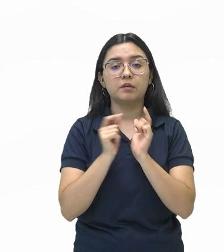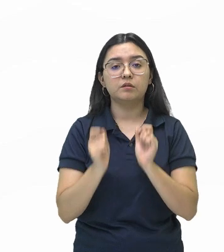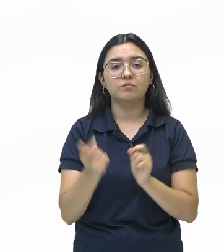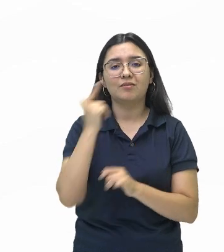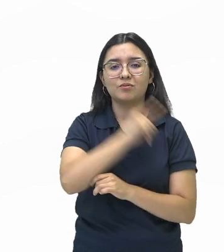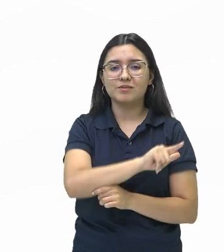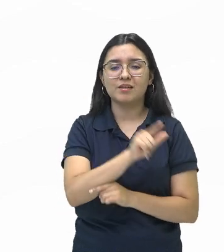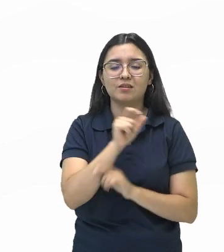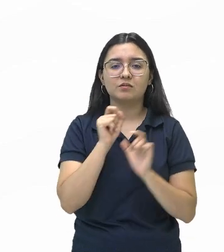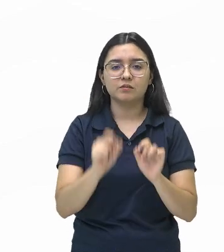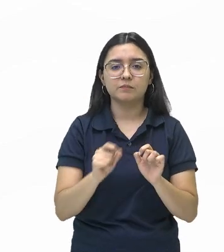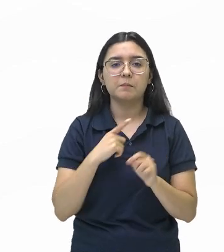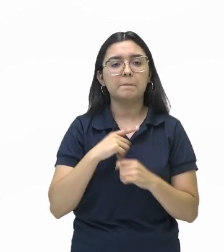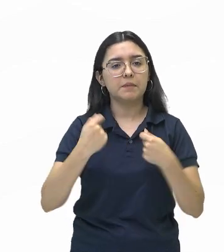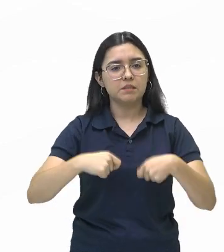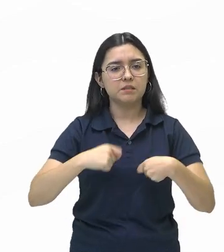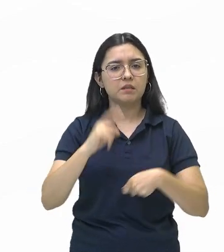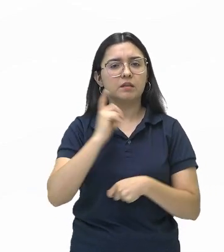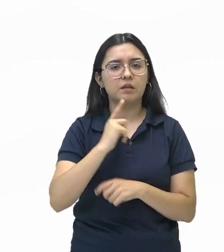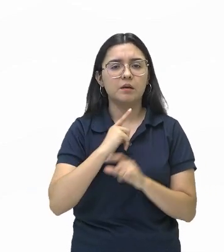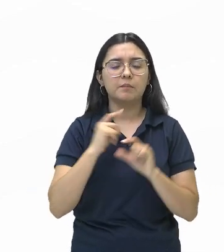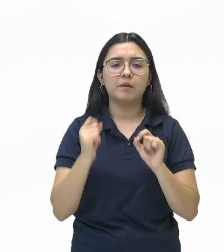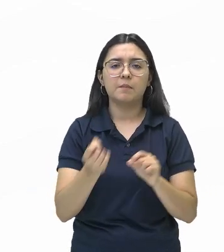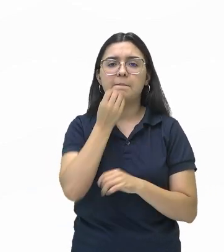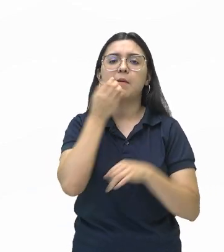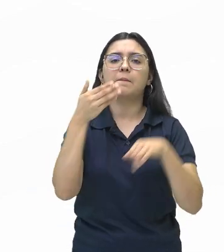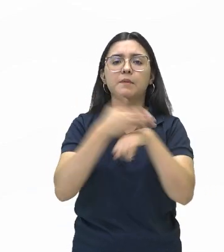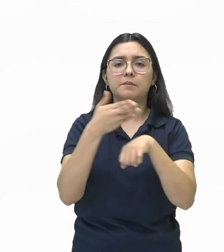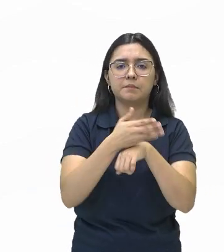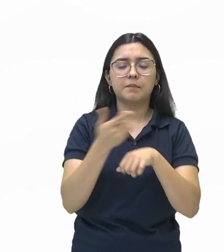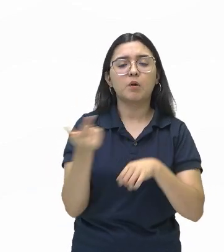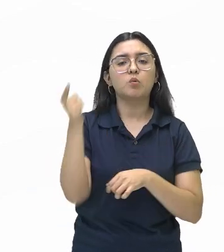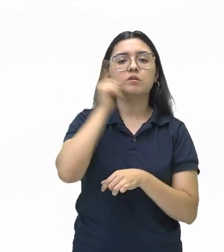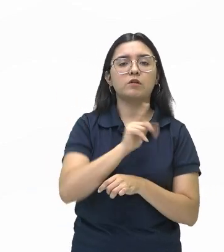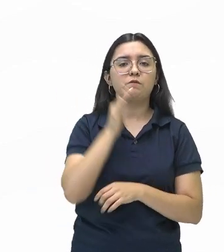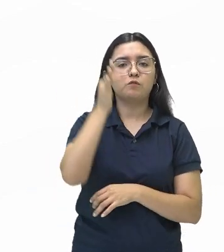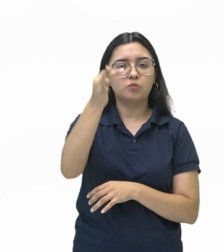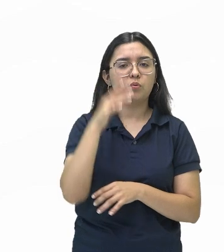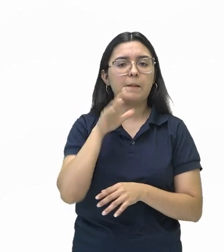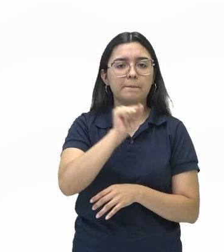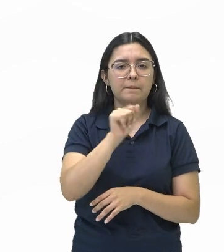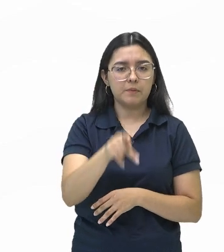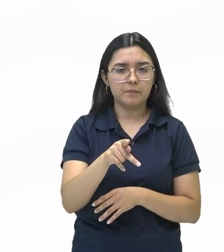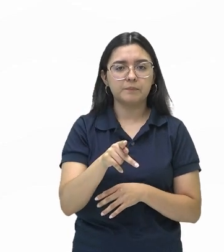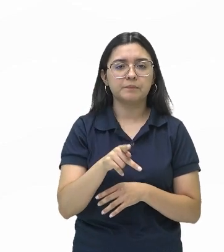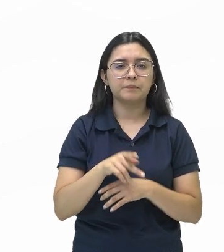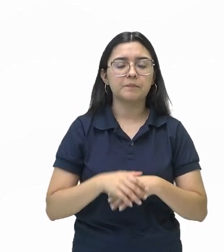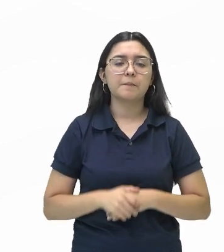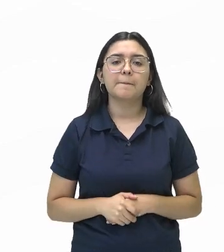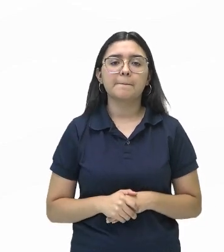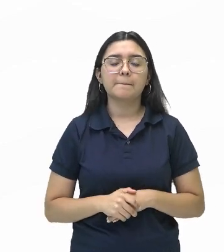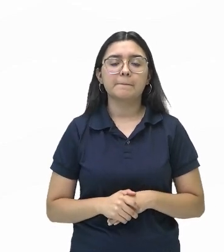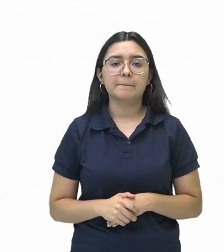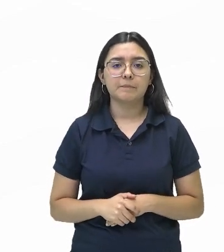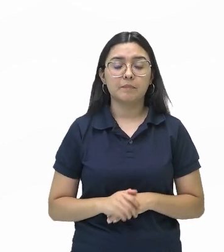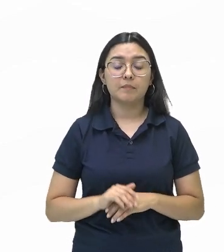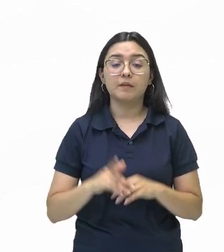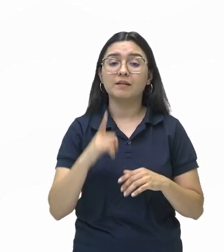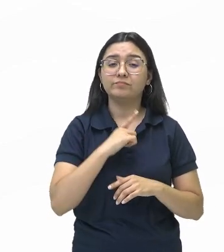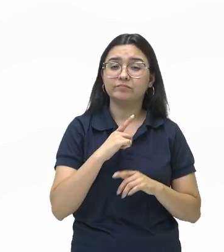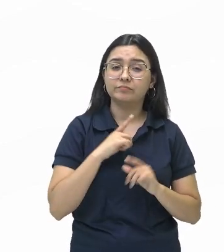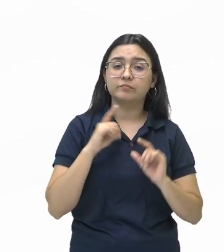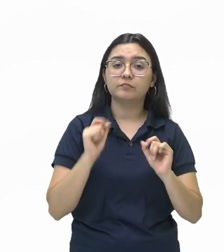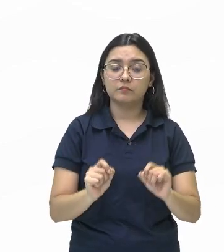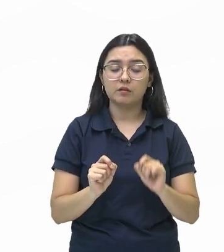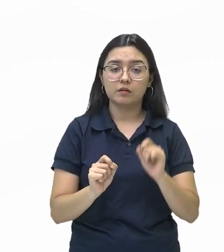uma boa, né, participação ali para buscar a sua aposentadoria. Então, tem todo esse